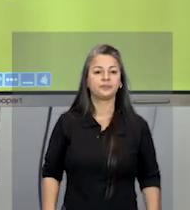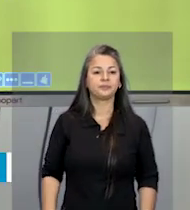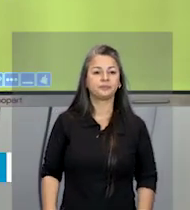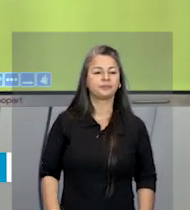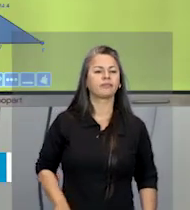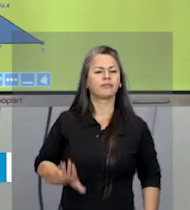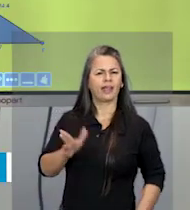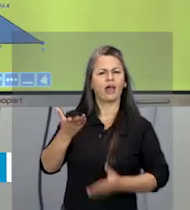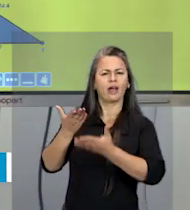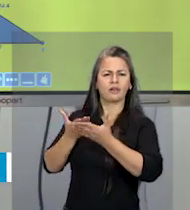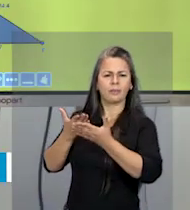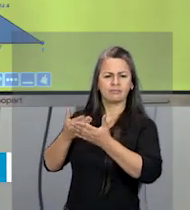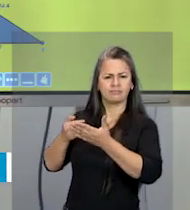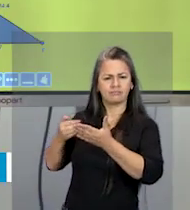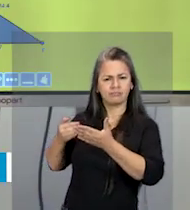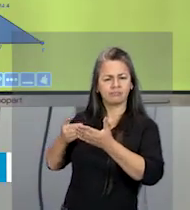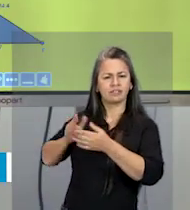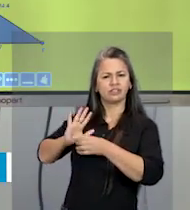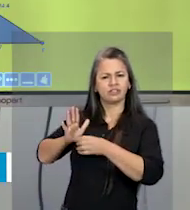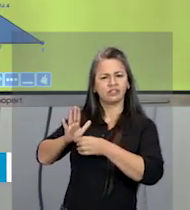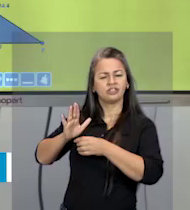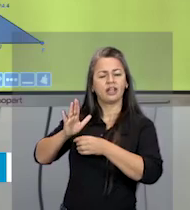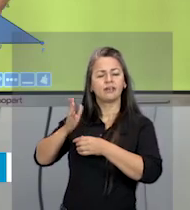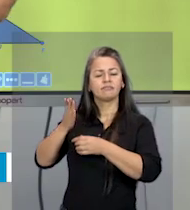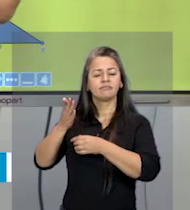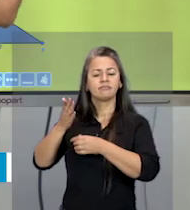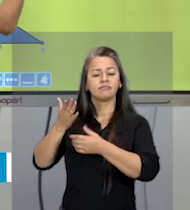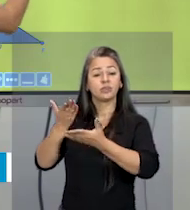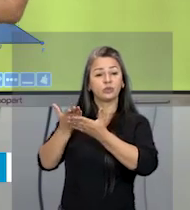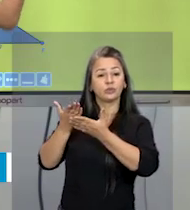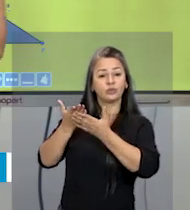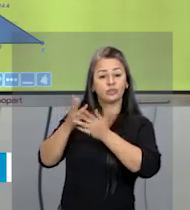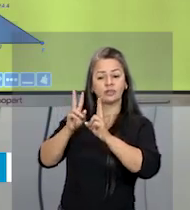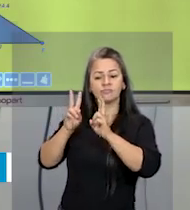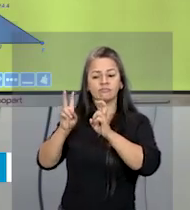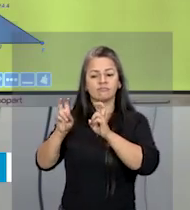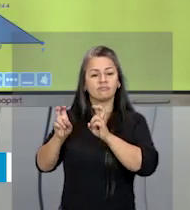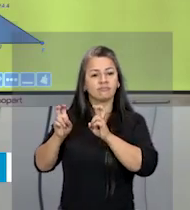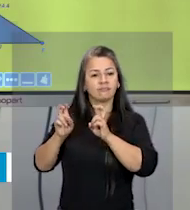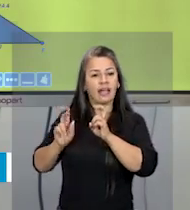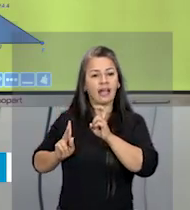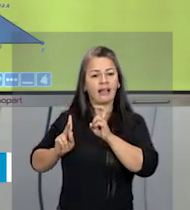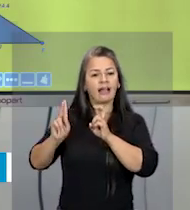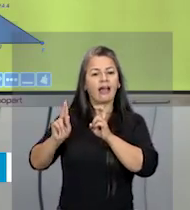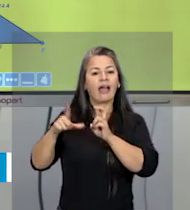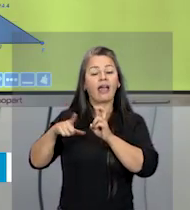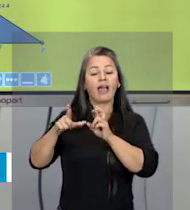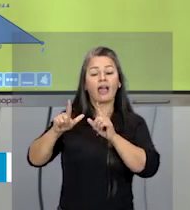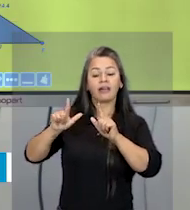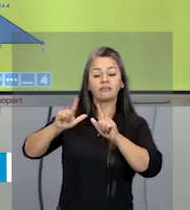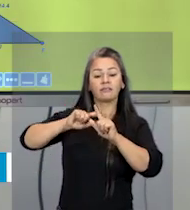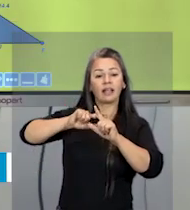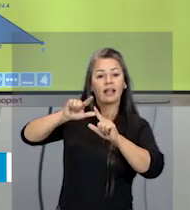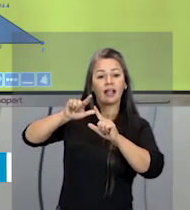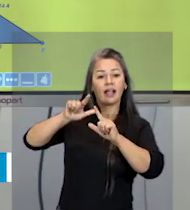nós estudamos a relação entre os lados, né? E nós chamamos essa relação entre os lados de K. Hoje nós iremos